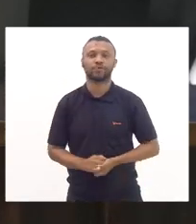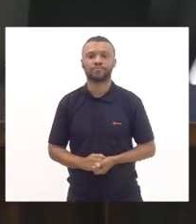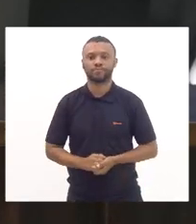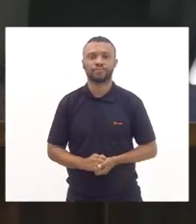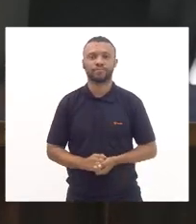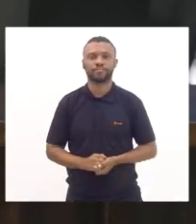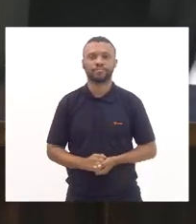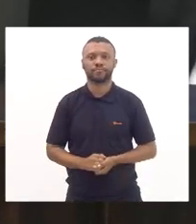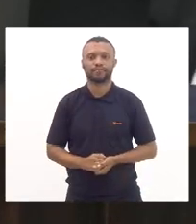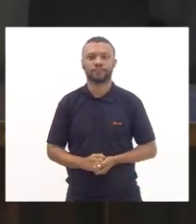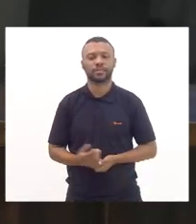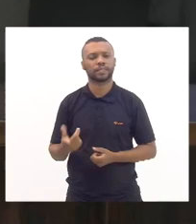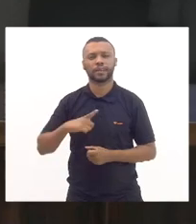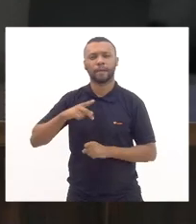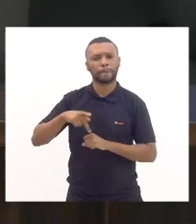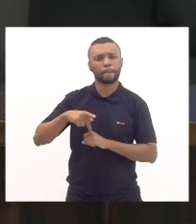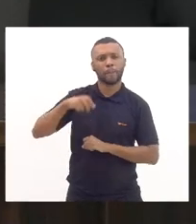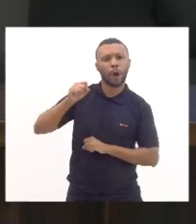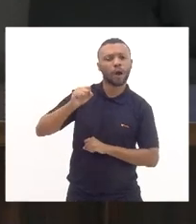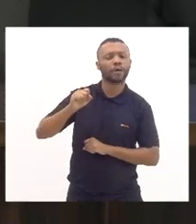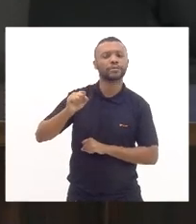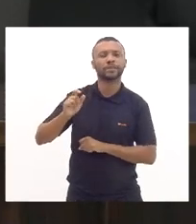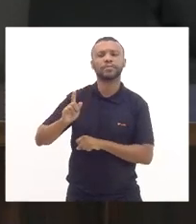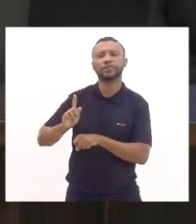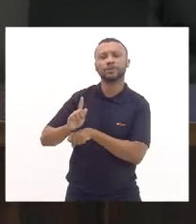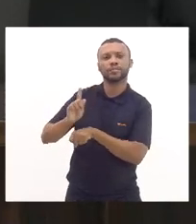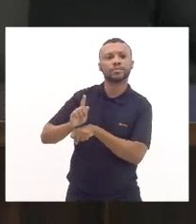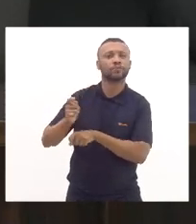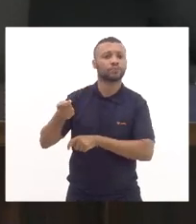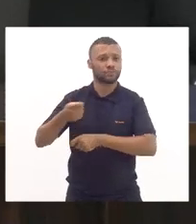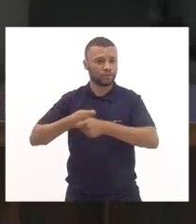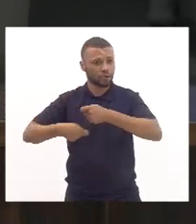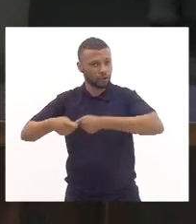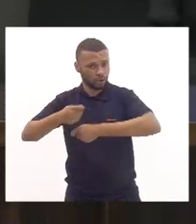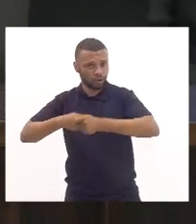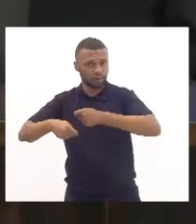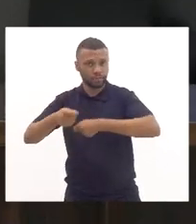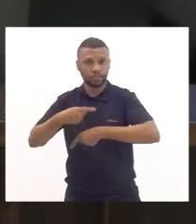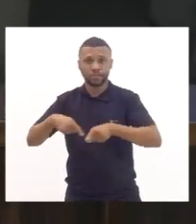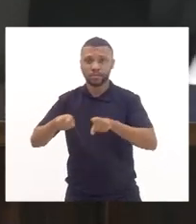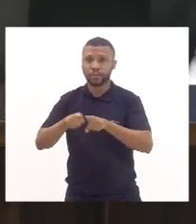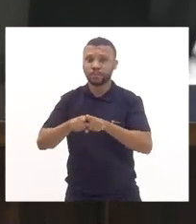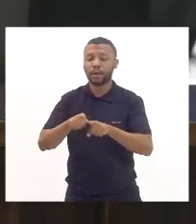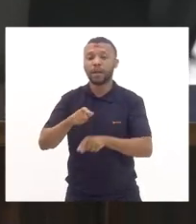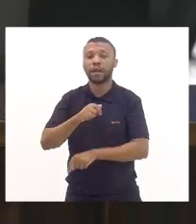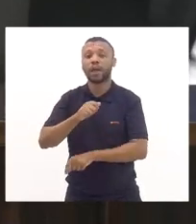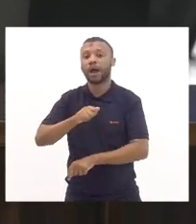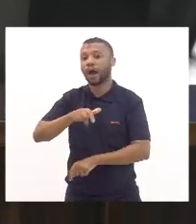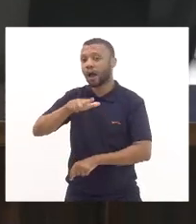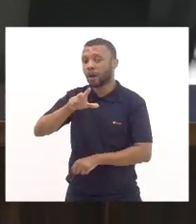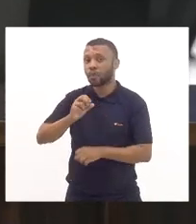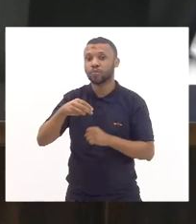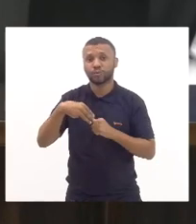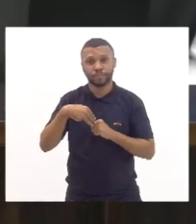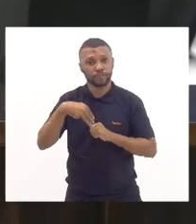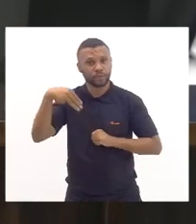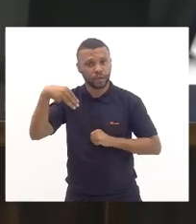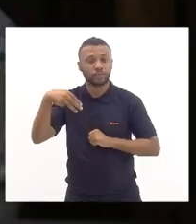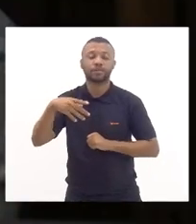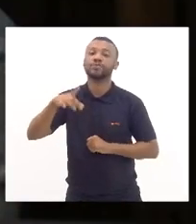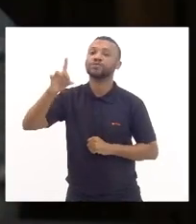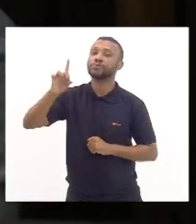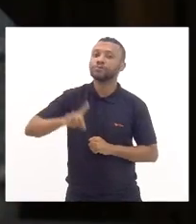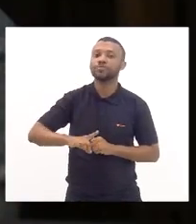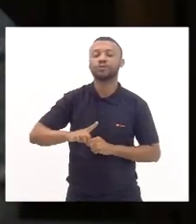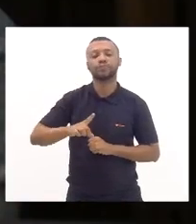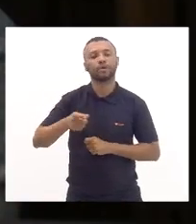É pós-graduado em Gestão de Negócios e mestrando em Direito Econômico.